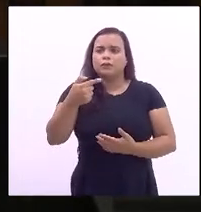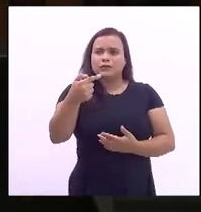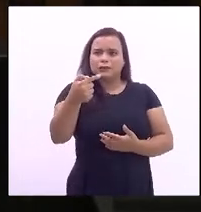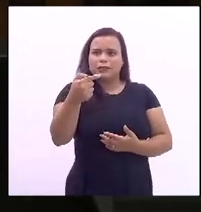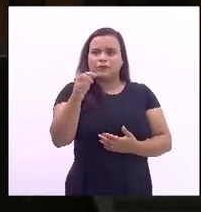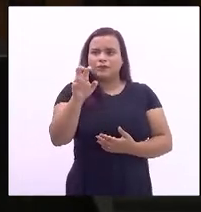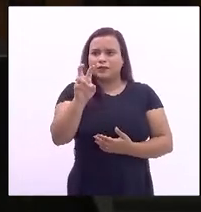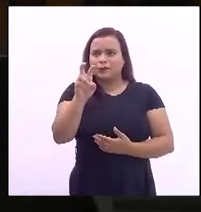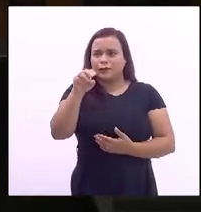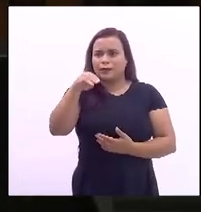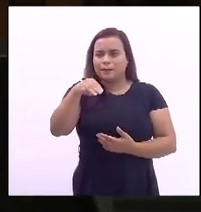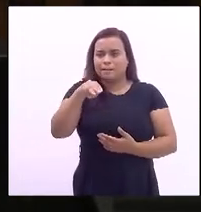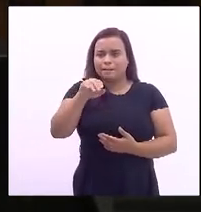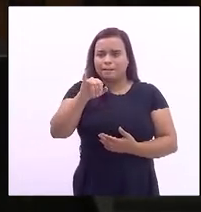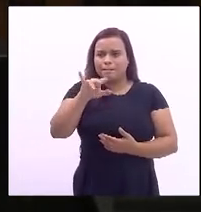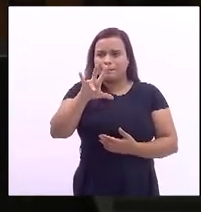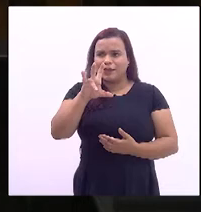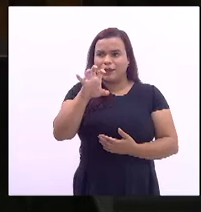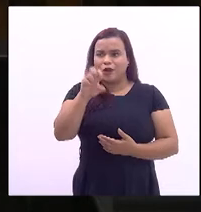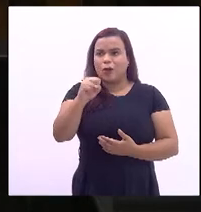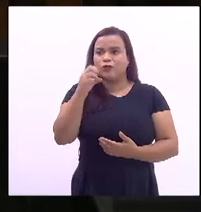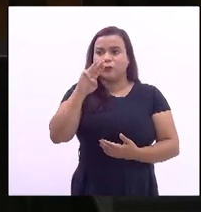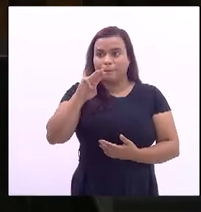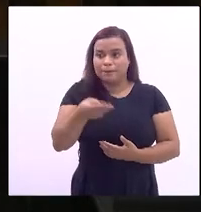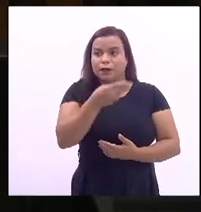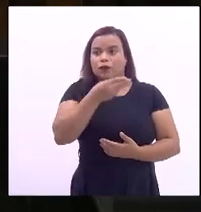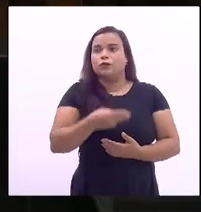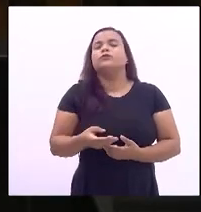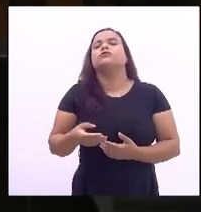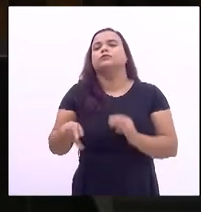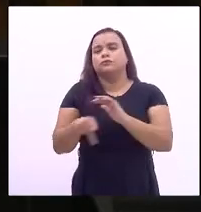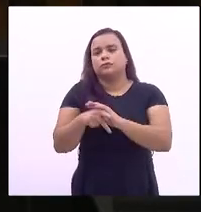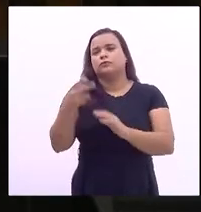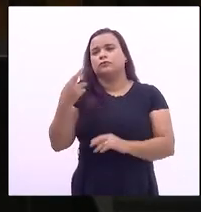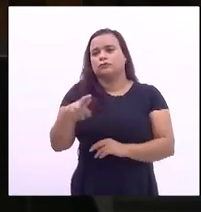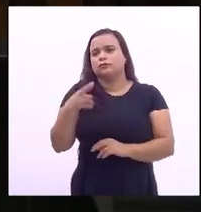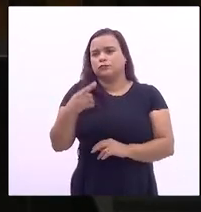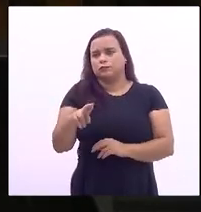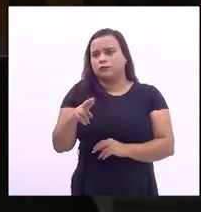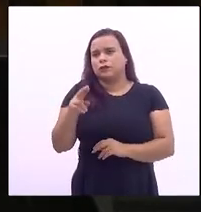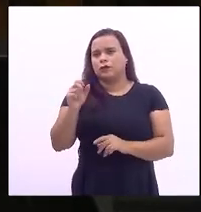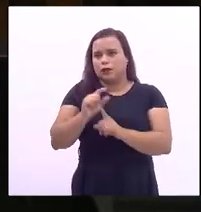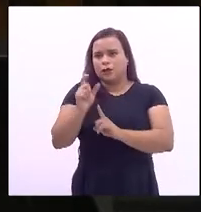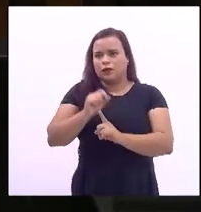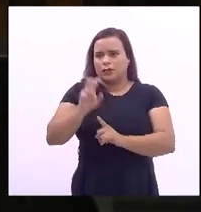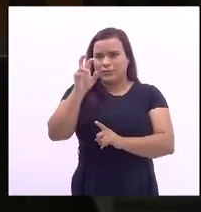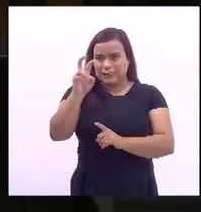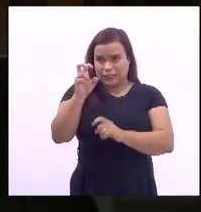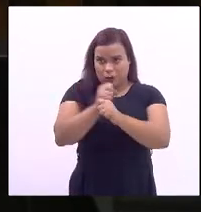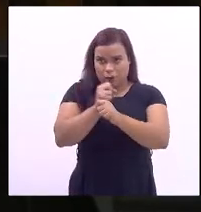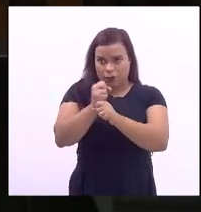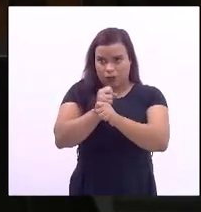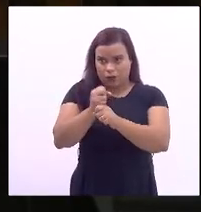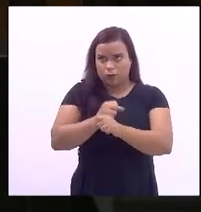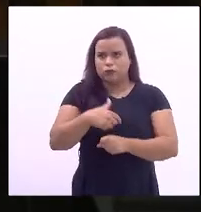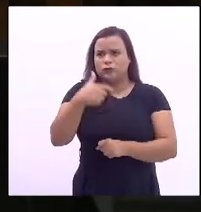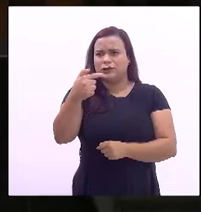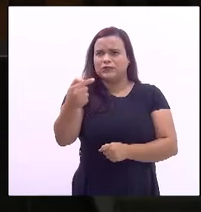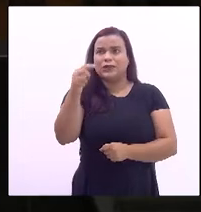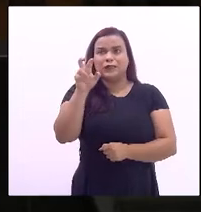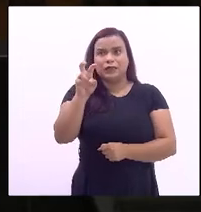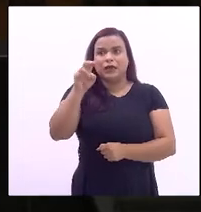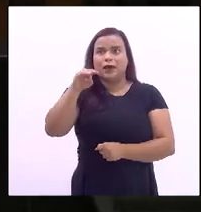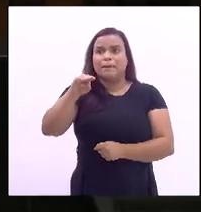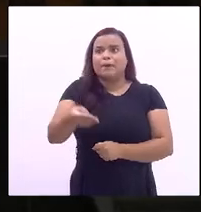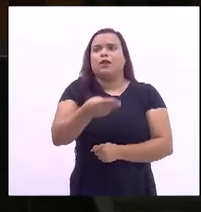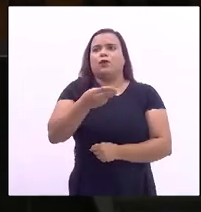75 milhões reais um aluguel de cinco anos 75 milhões de reais